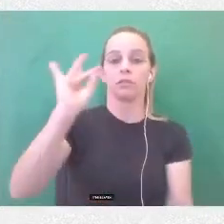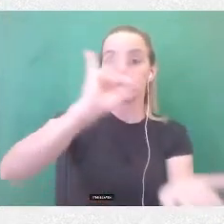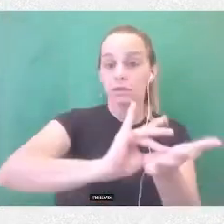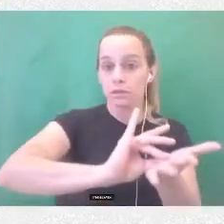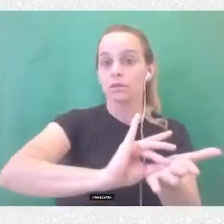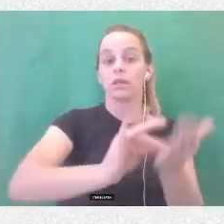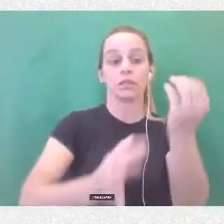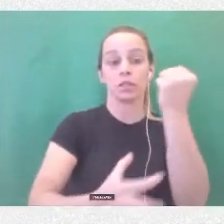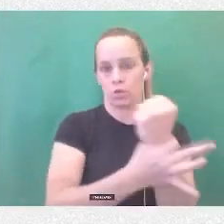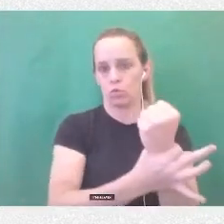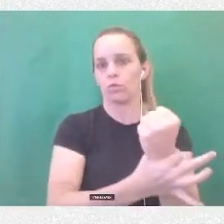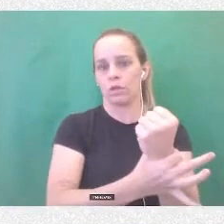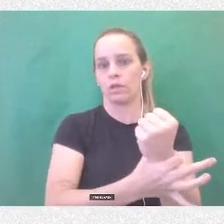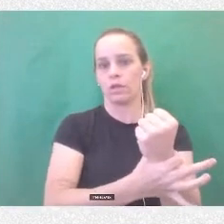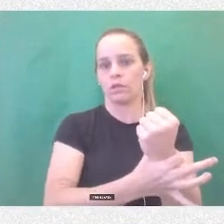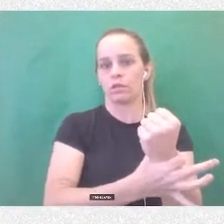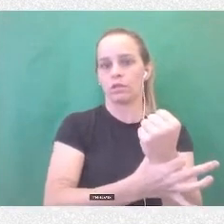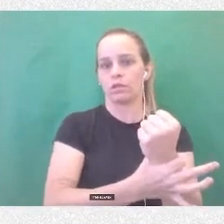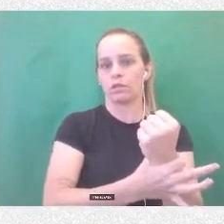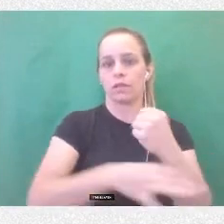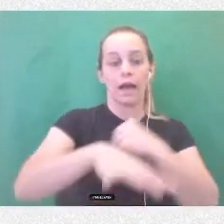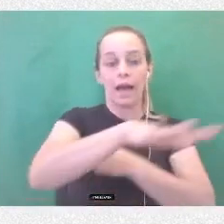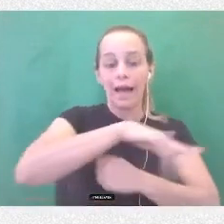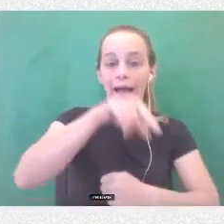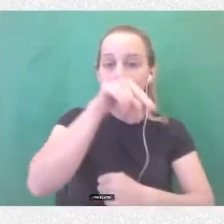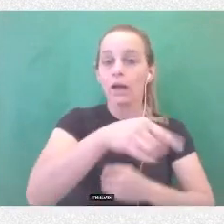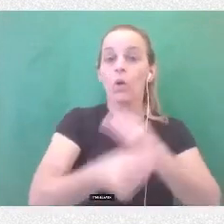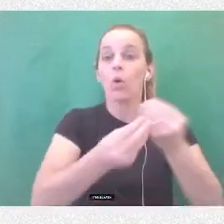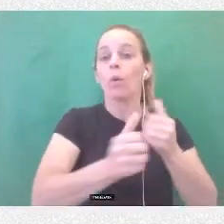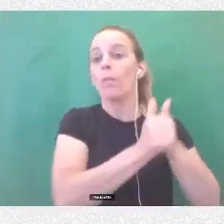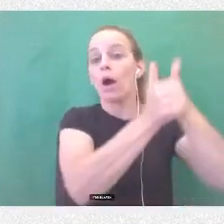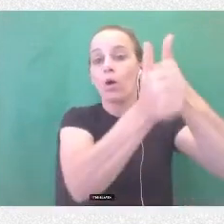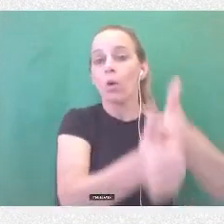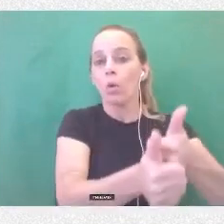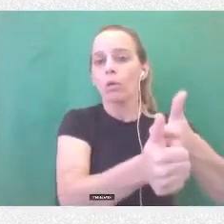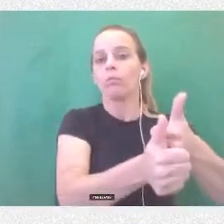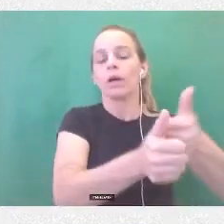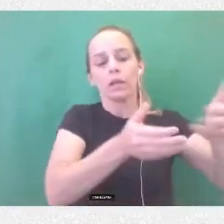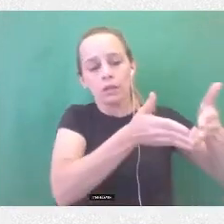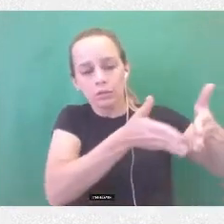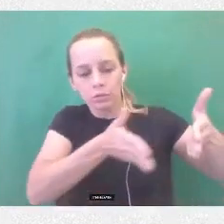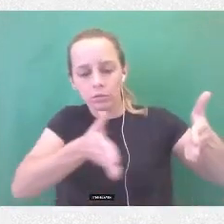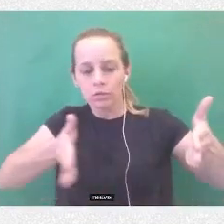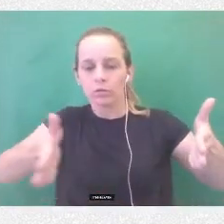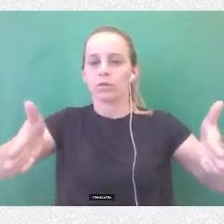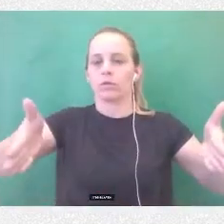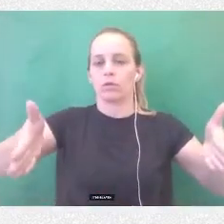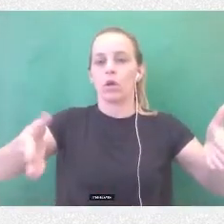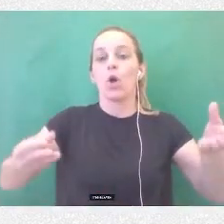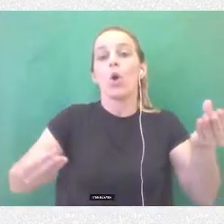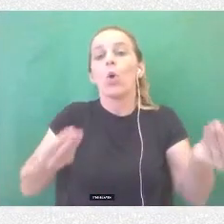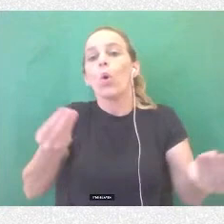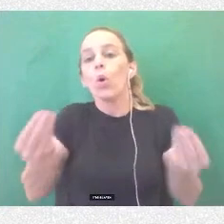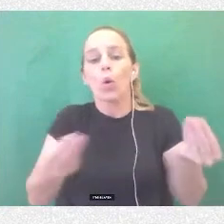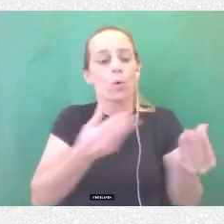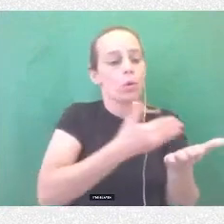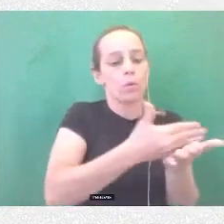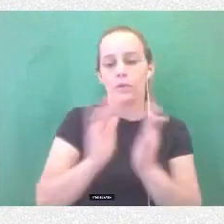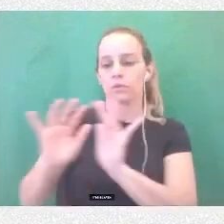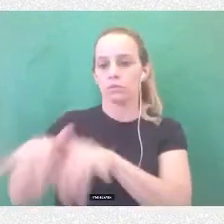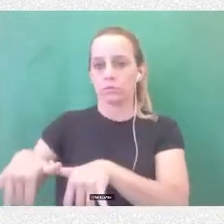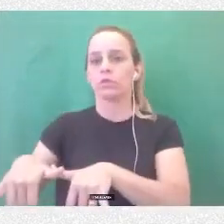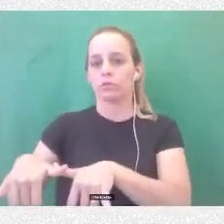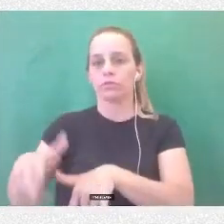neste contexto mundial, nós vamos estar acompanhando em longo prazo esses desfechos também, e também está testando outras questões